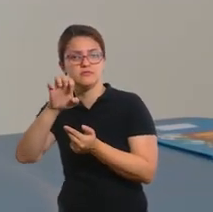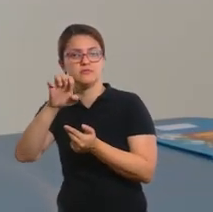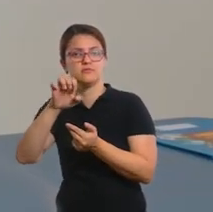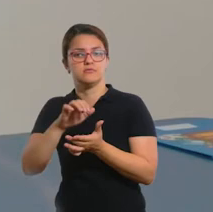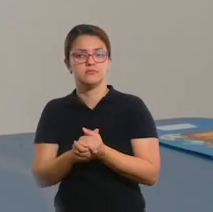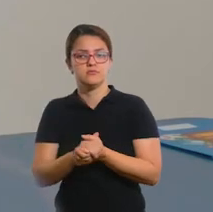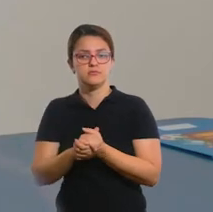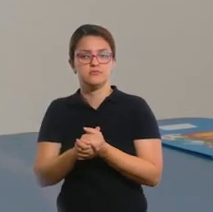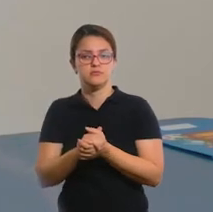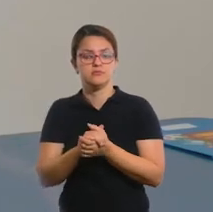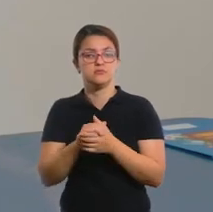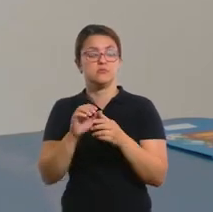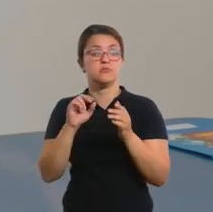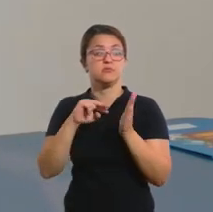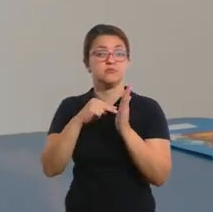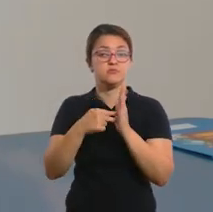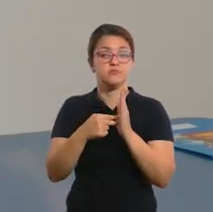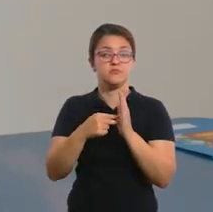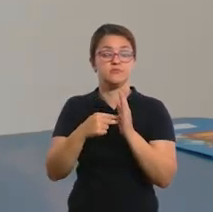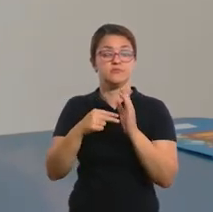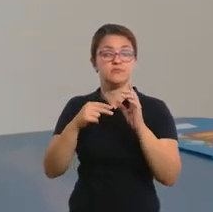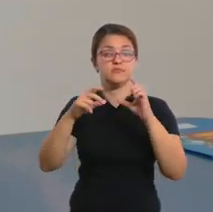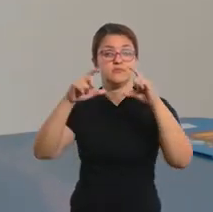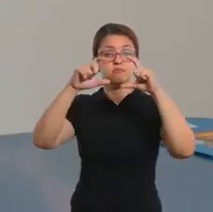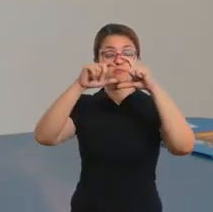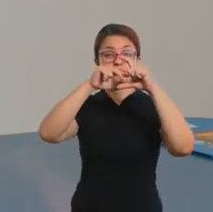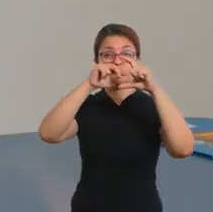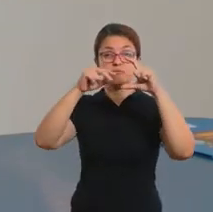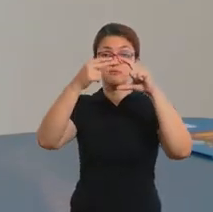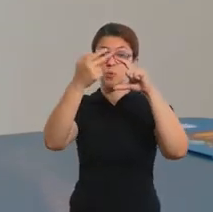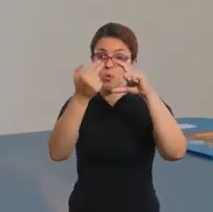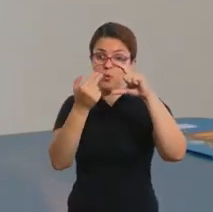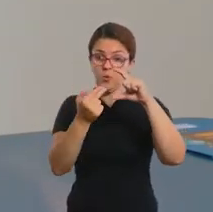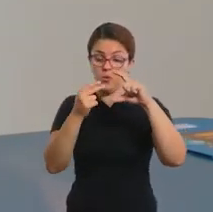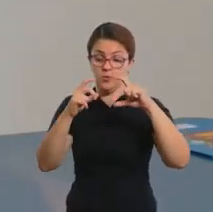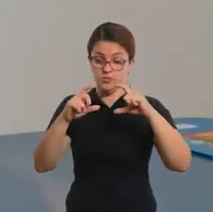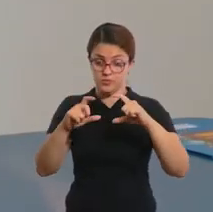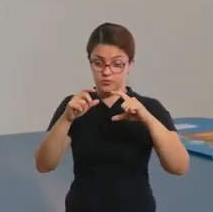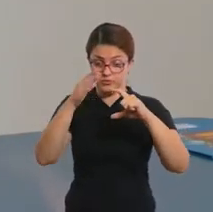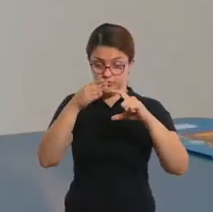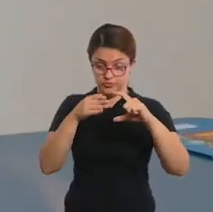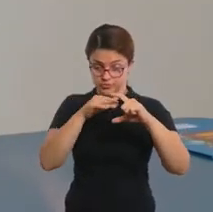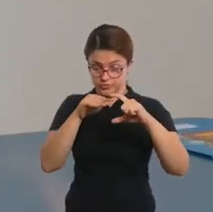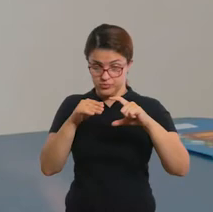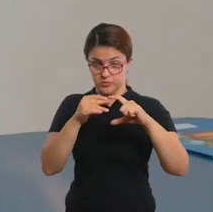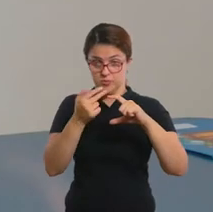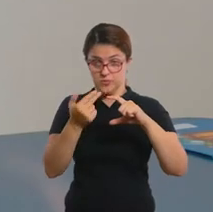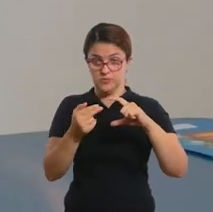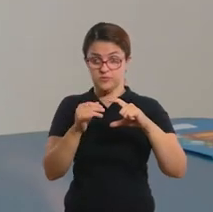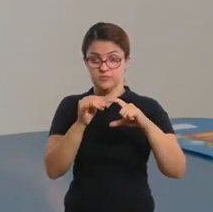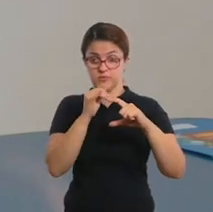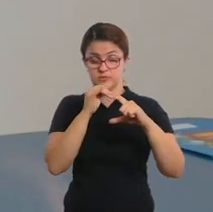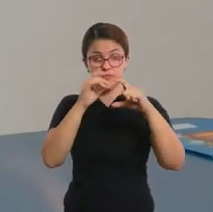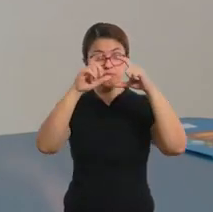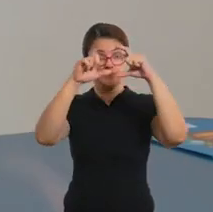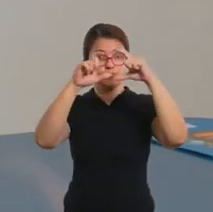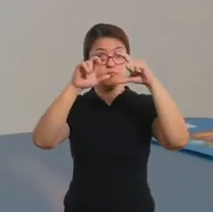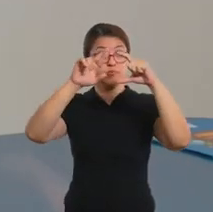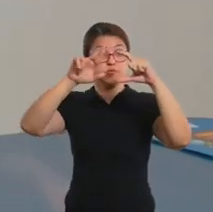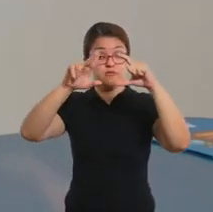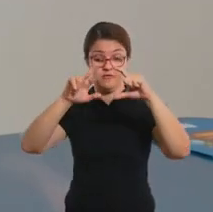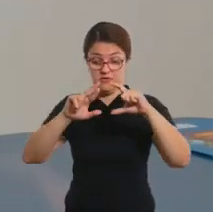a fração equivalente quer dizer mesmo valor ou mesma quantidade. Então, nós podemos ter